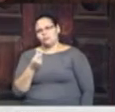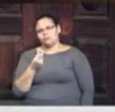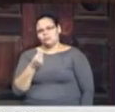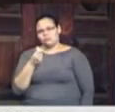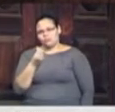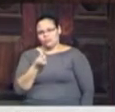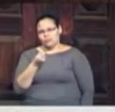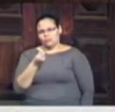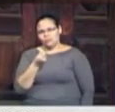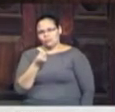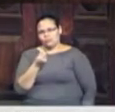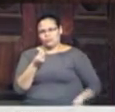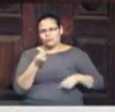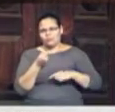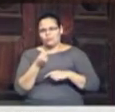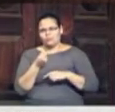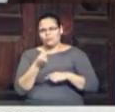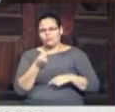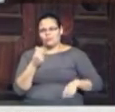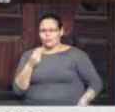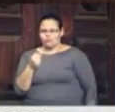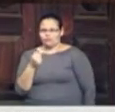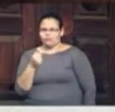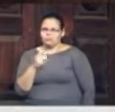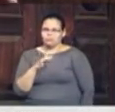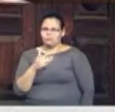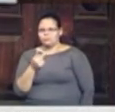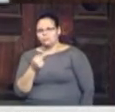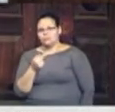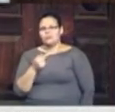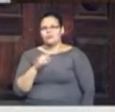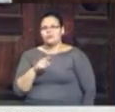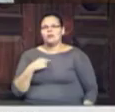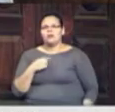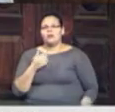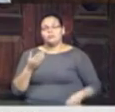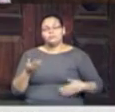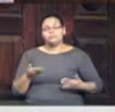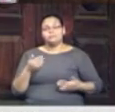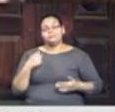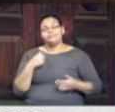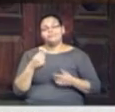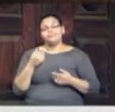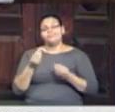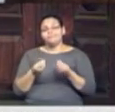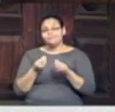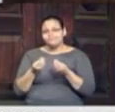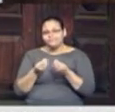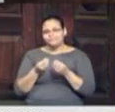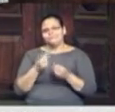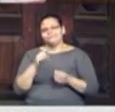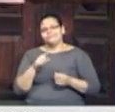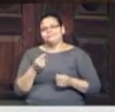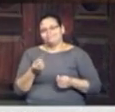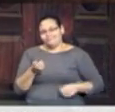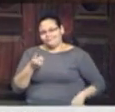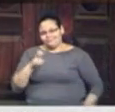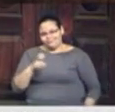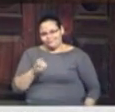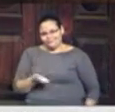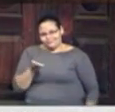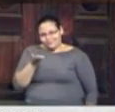6,5, acredito, deputado André. Vamos ficar na média, 7. Ele está reajustando o bilhete 15, né? De